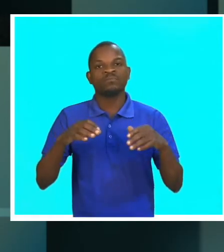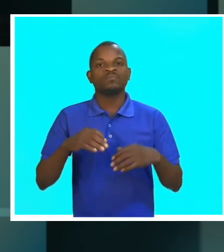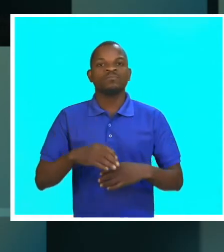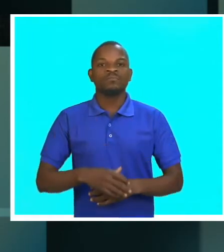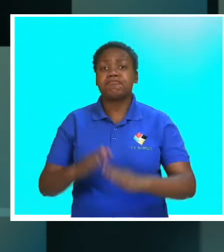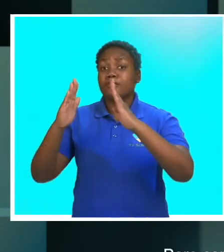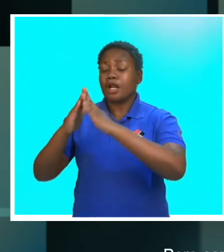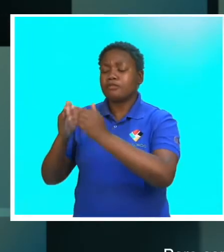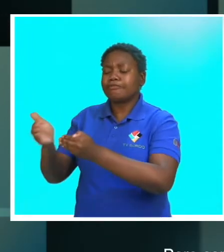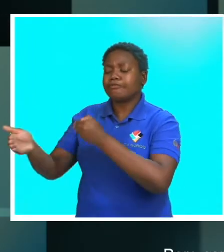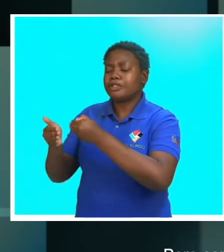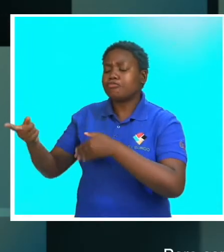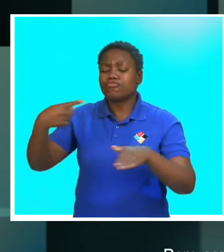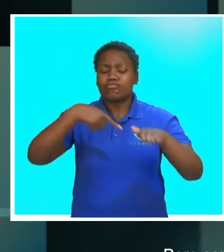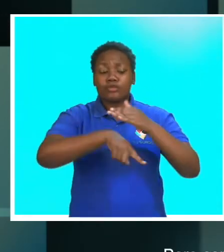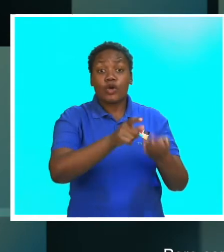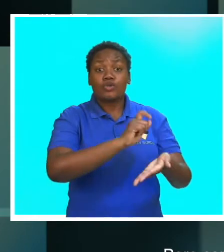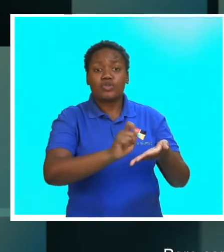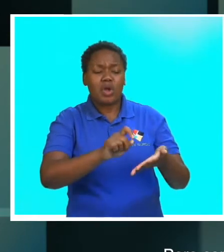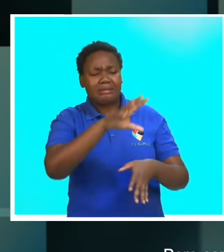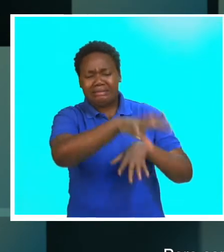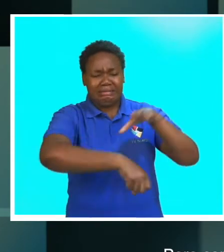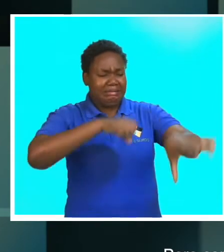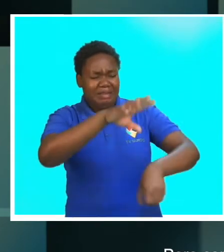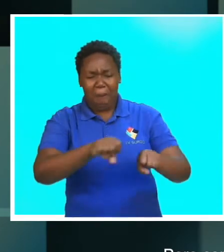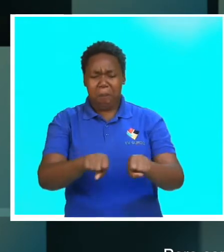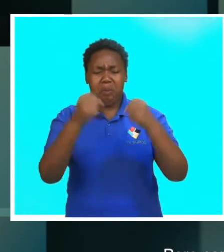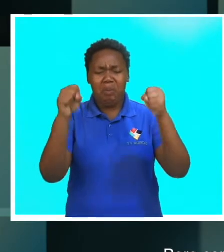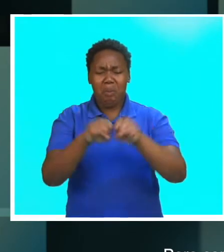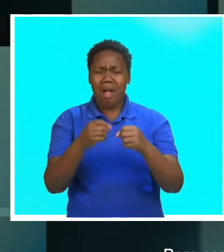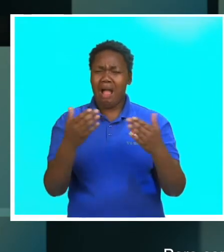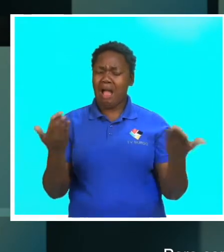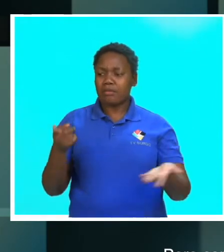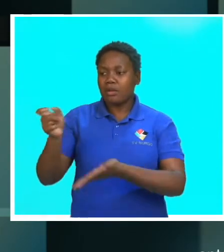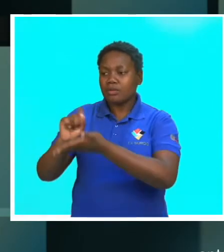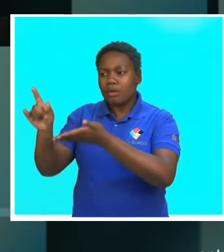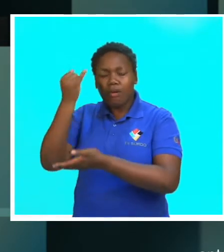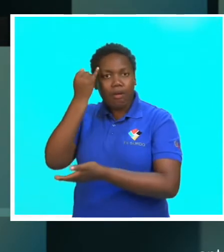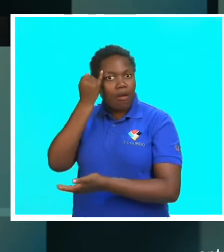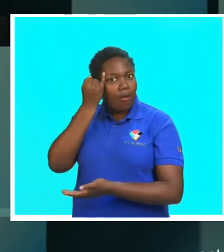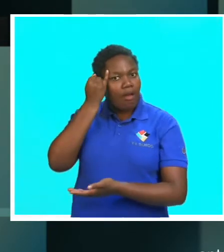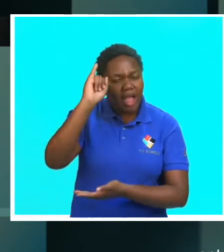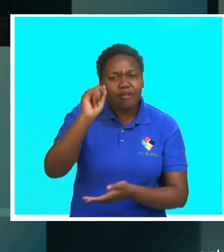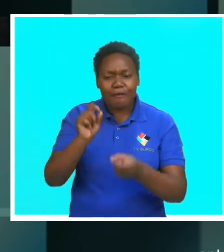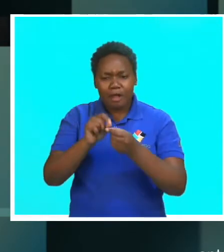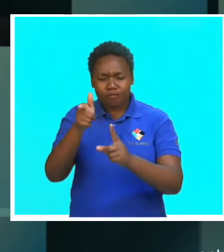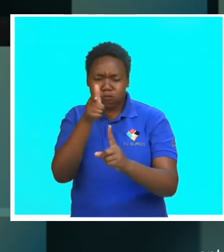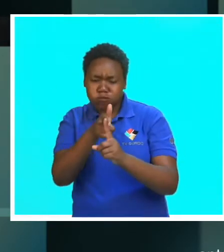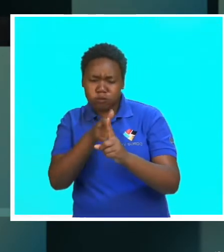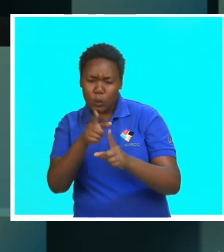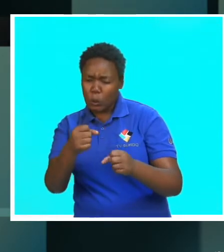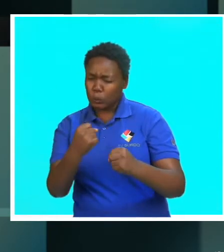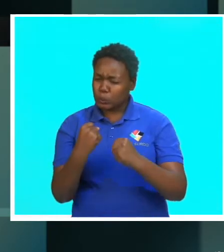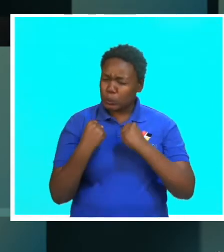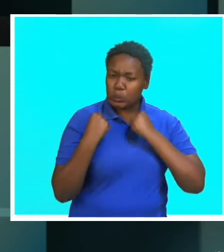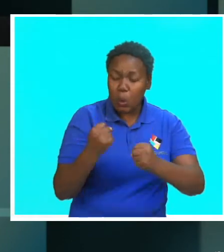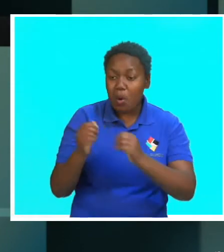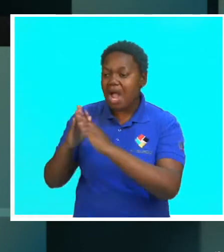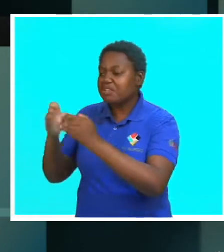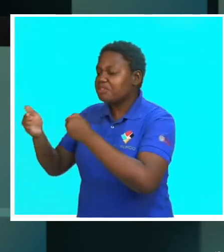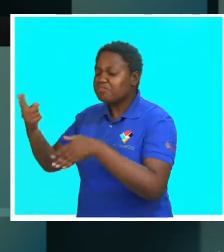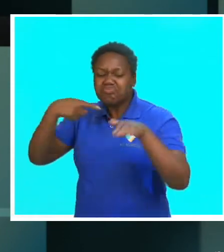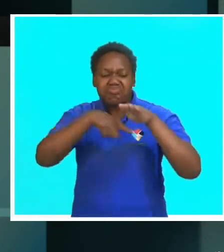Para combater este mal, a direção da Escola Primária Completa de Boquiço optou por soldar as carteiras para que